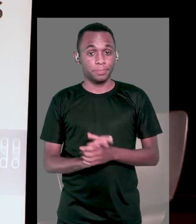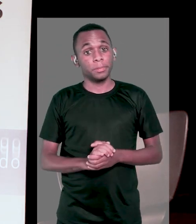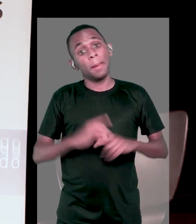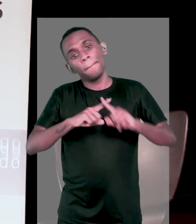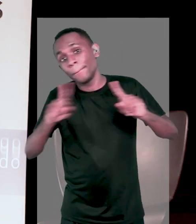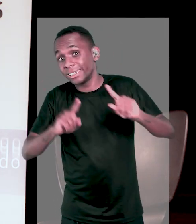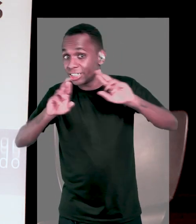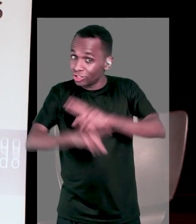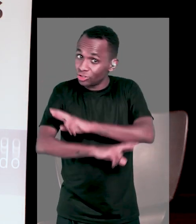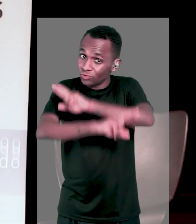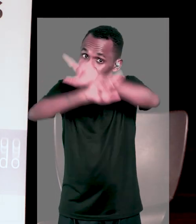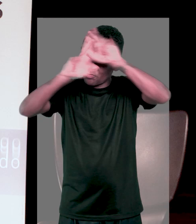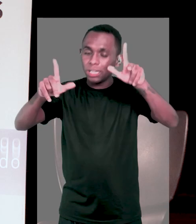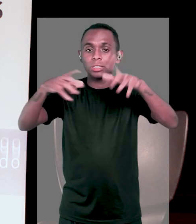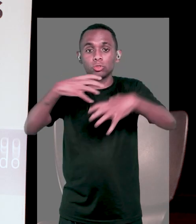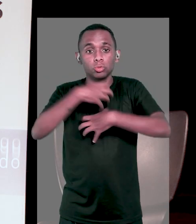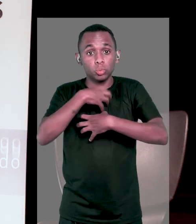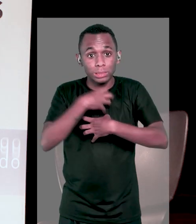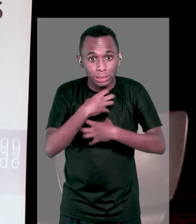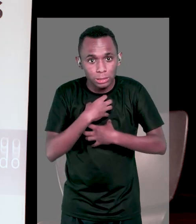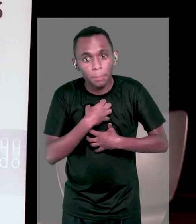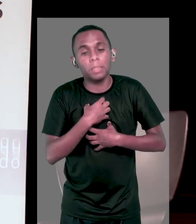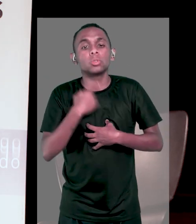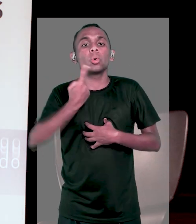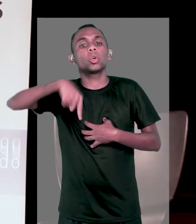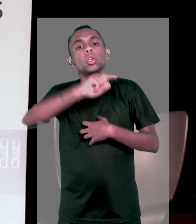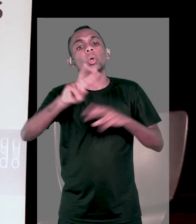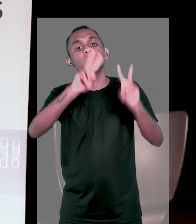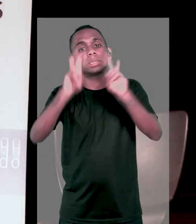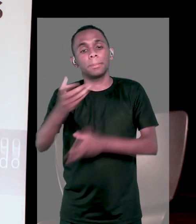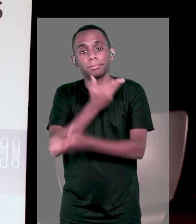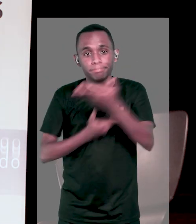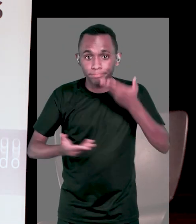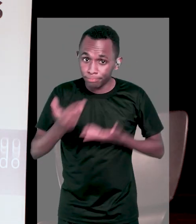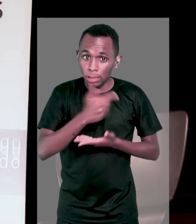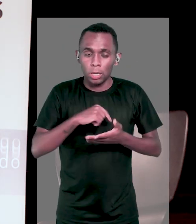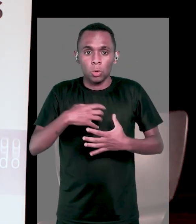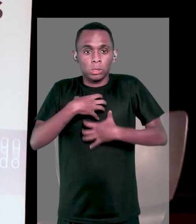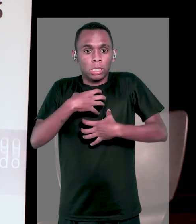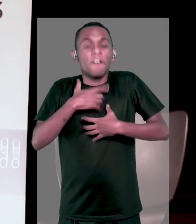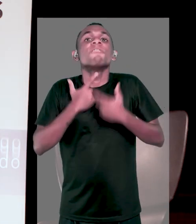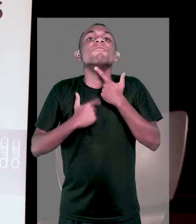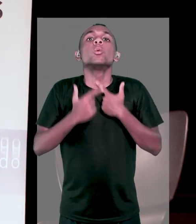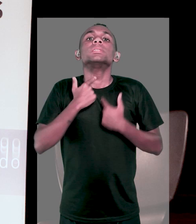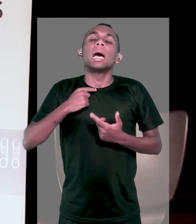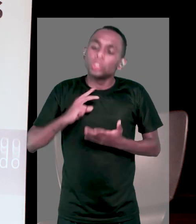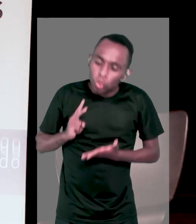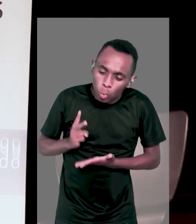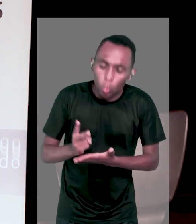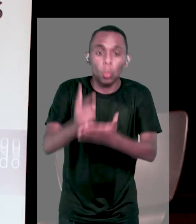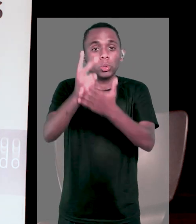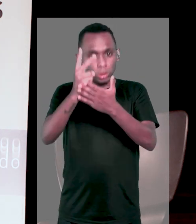gera um apetite crescente pela coisa possuída em outras palavras a sensação exalta